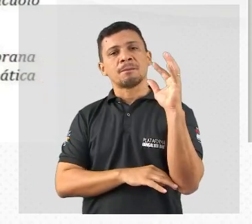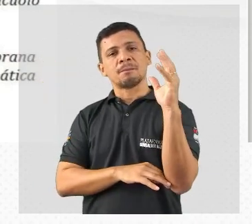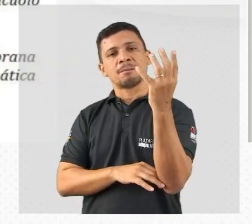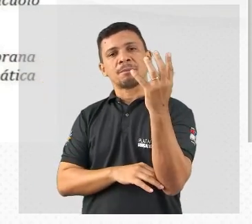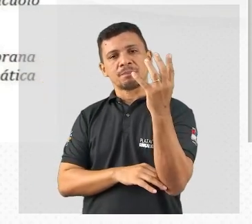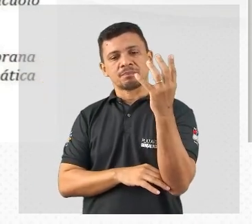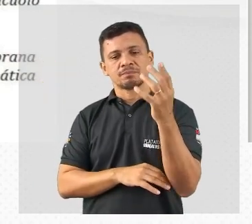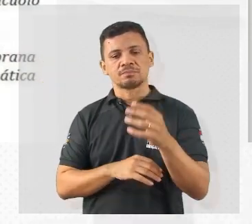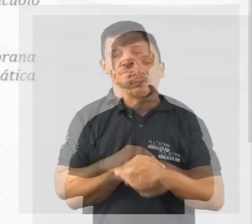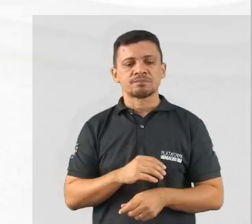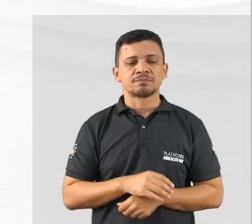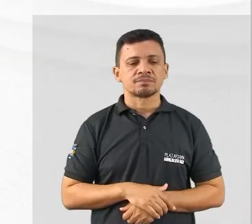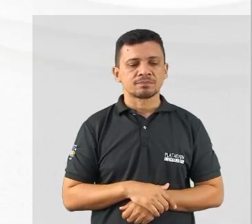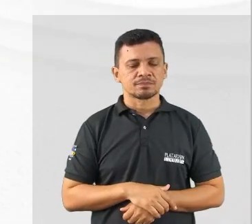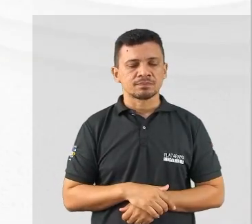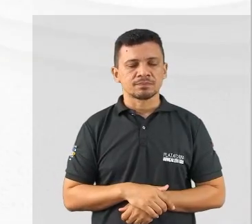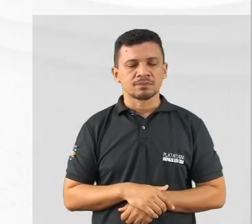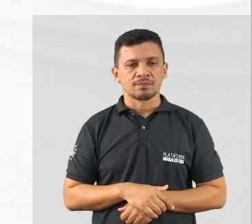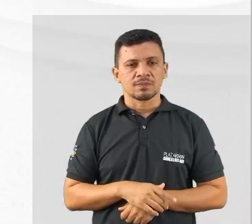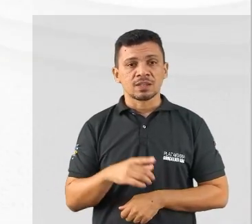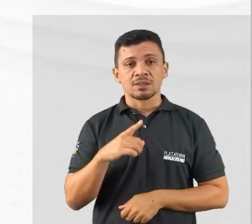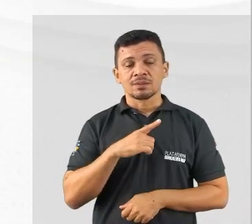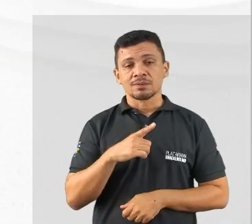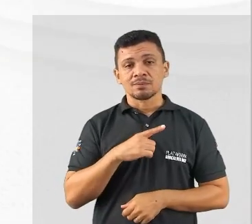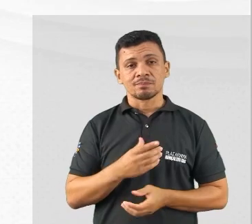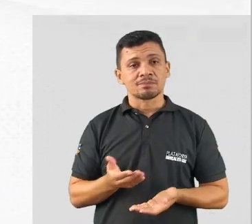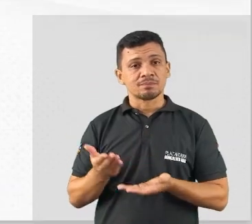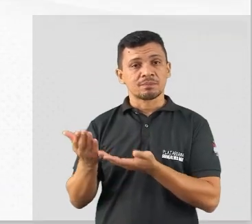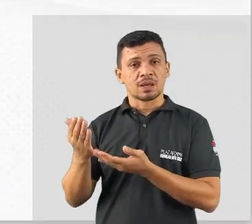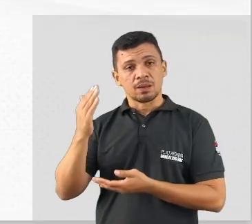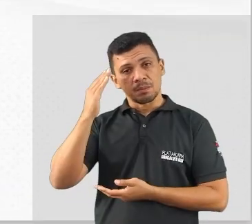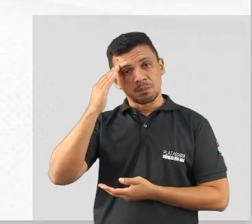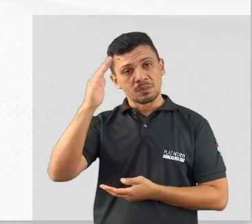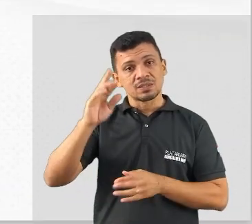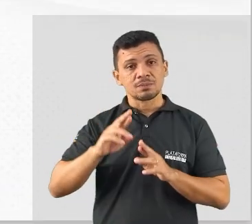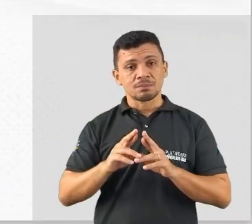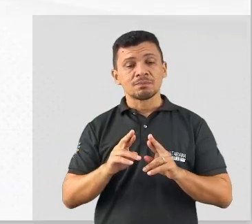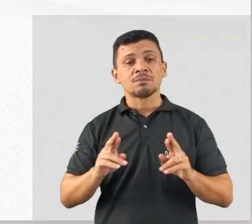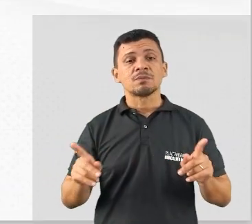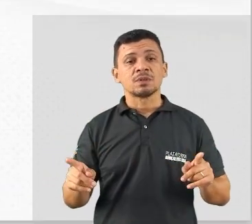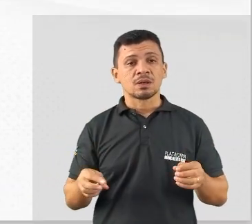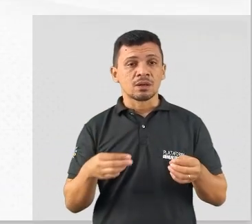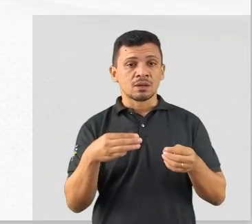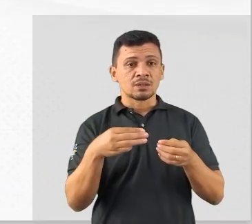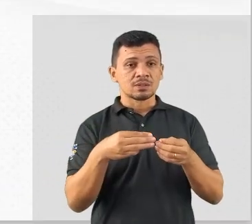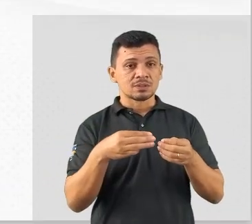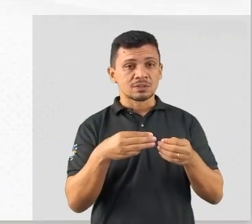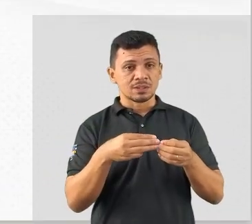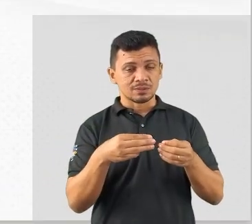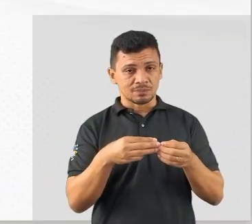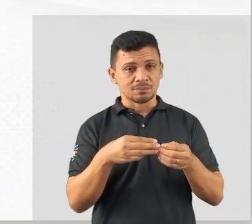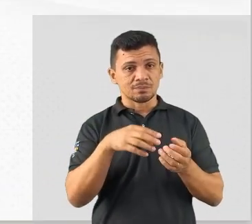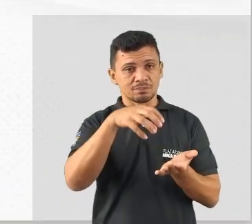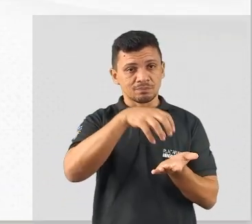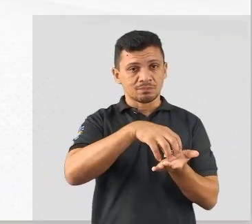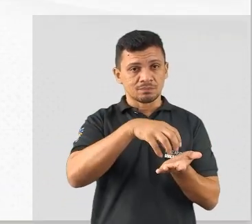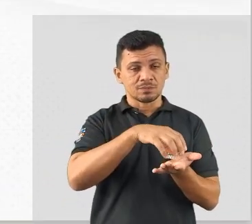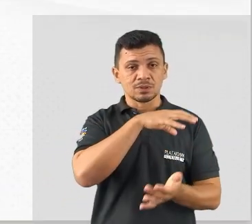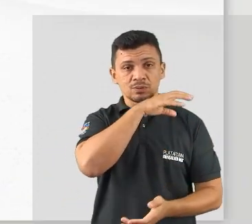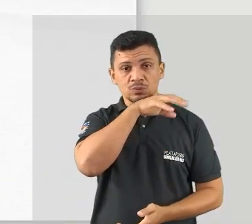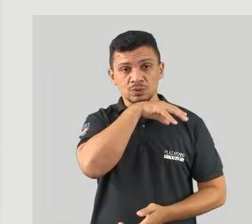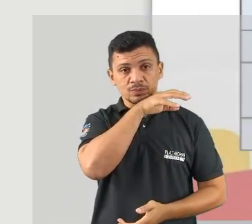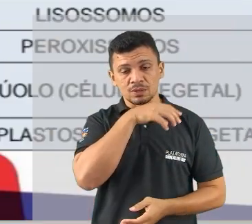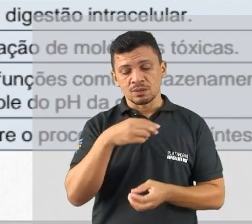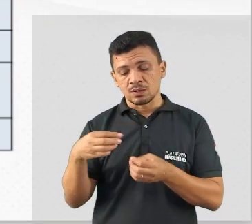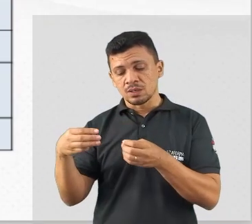a clorofila. Então, essas são as principais diferenças, tá, das células eucariontes dos animais e as